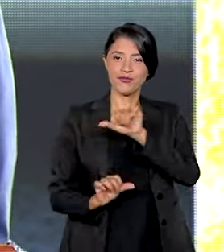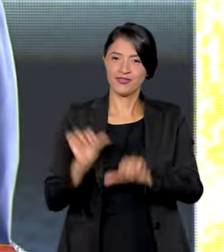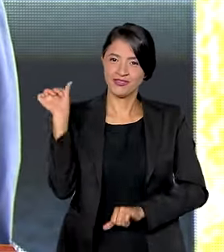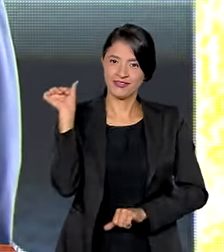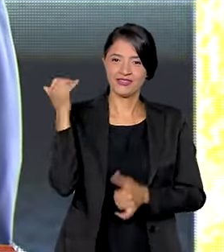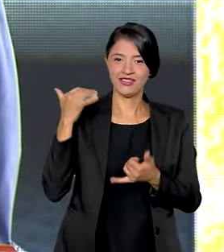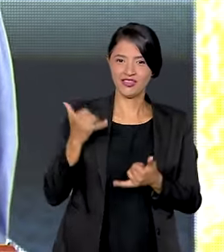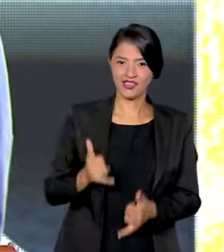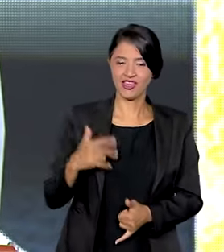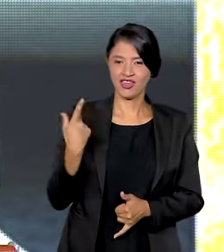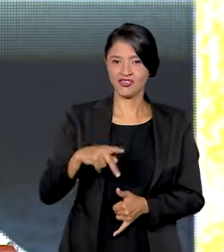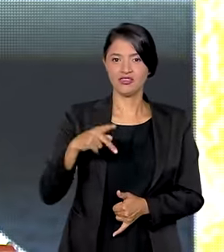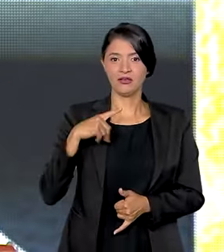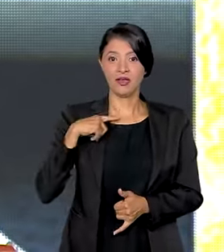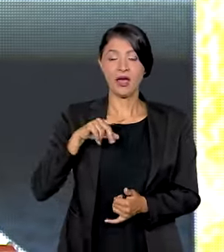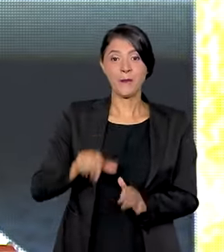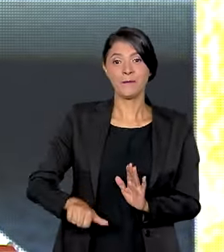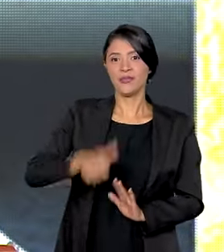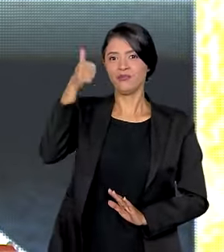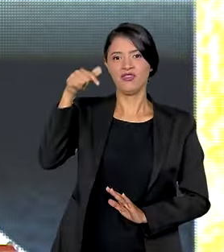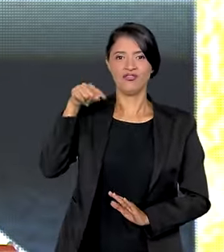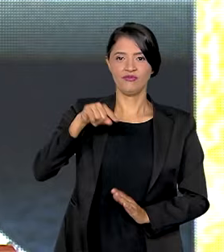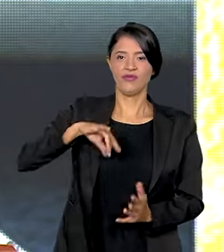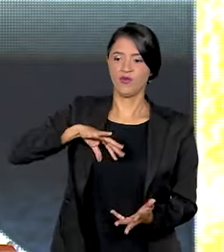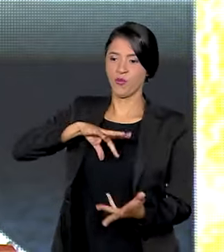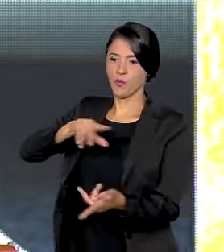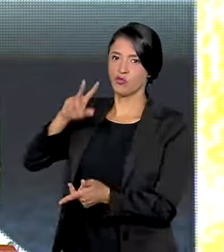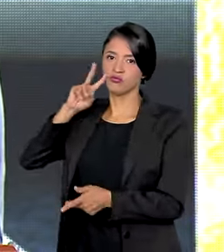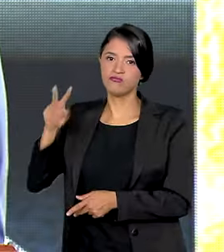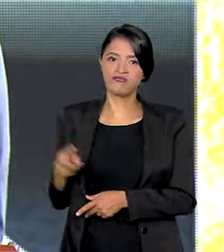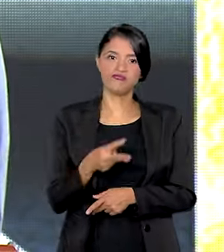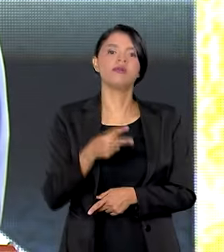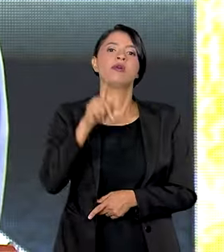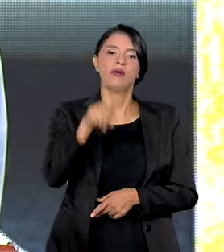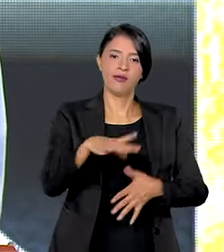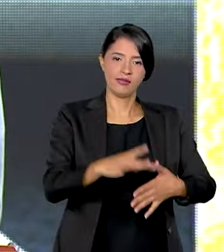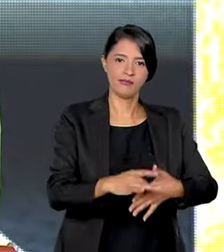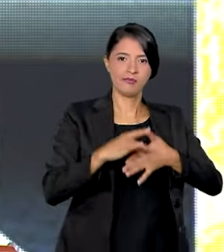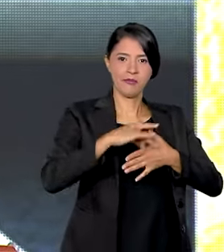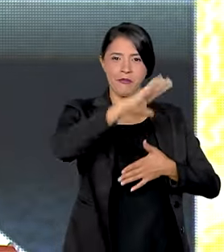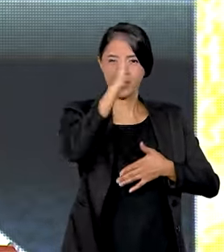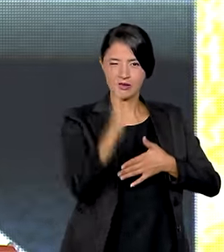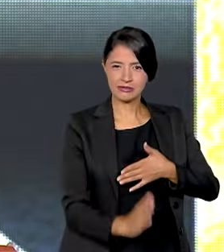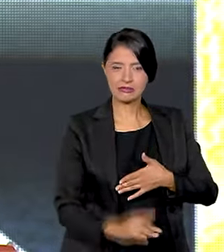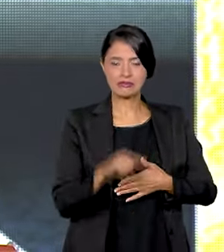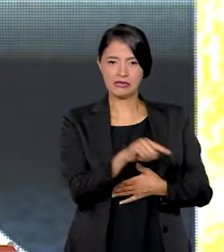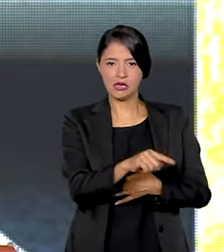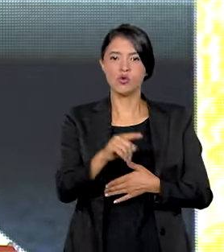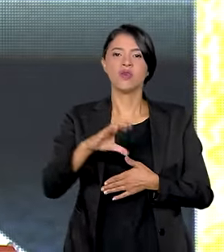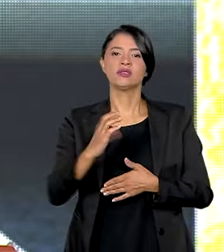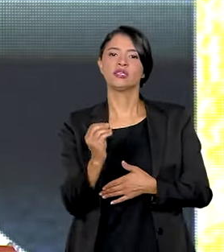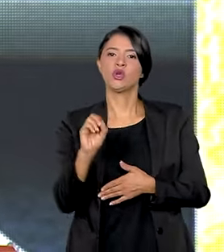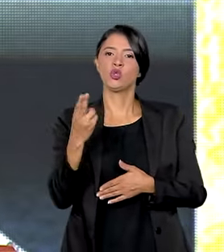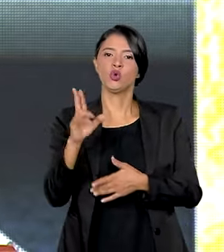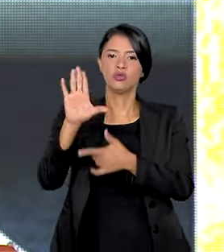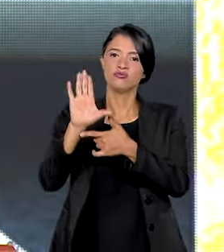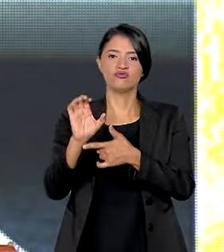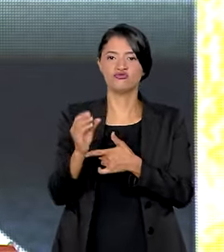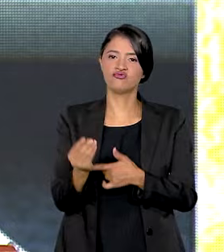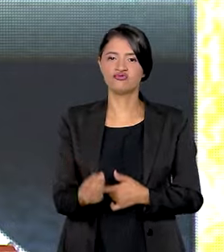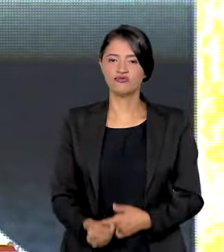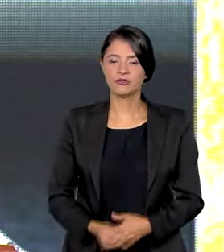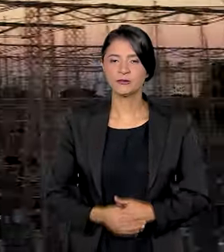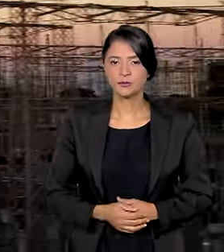a transformação energética no mundo. É a liderança do Brasil na